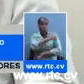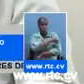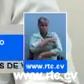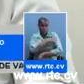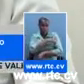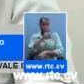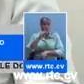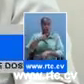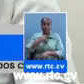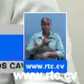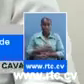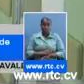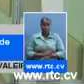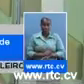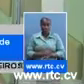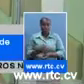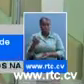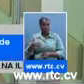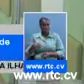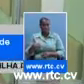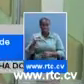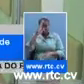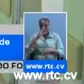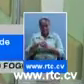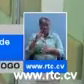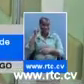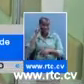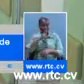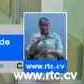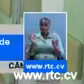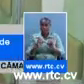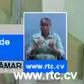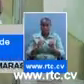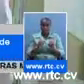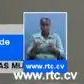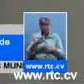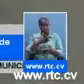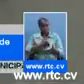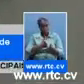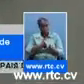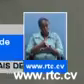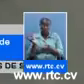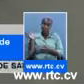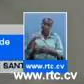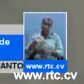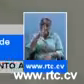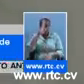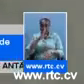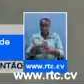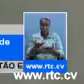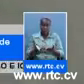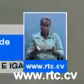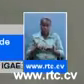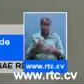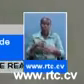Agostinho Neto. E não temos nenhum caso grave, é certo, mas continuam aparecendo casos a